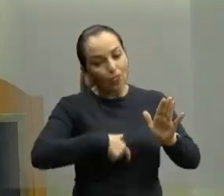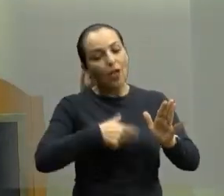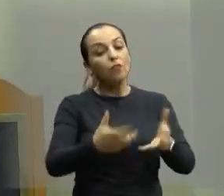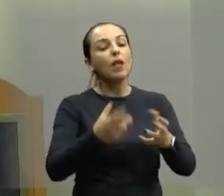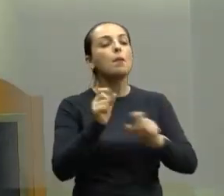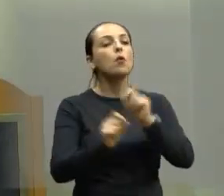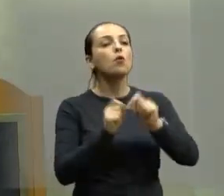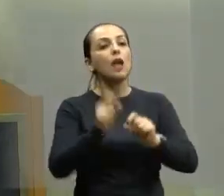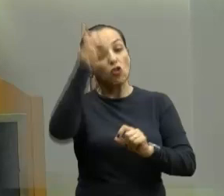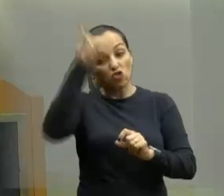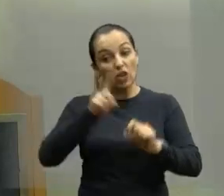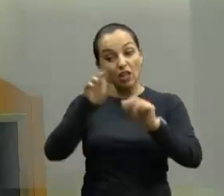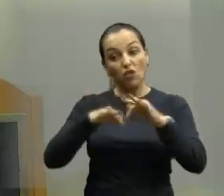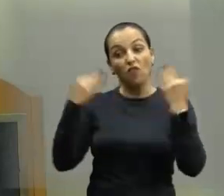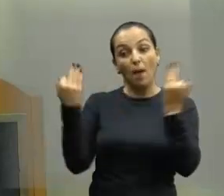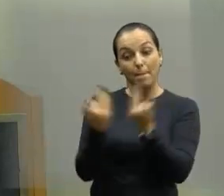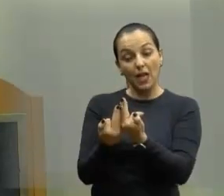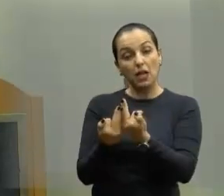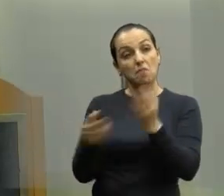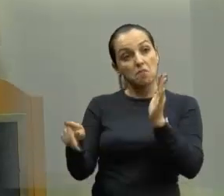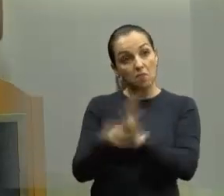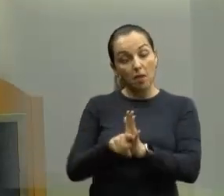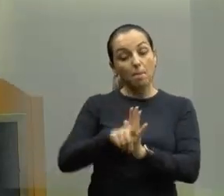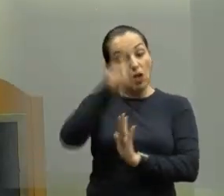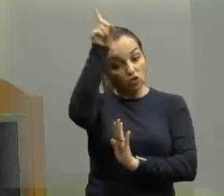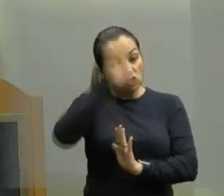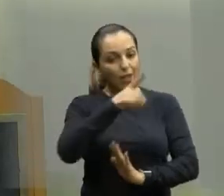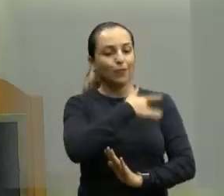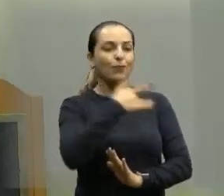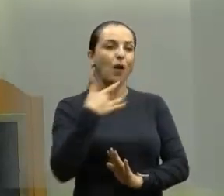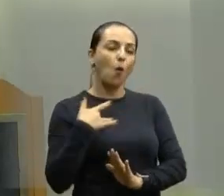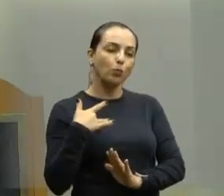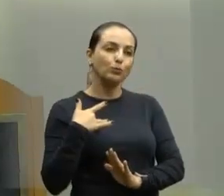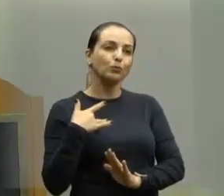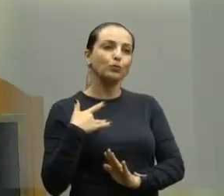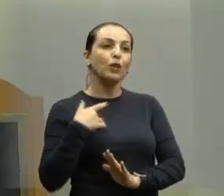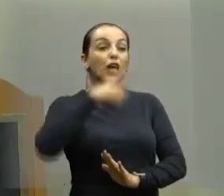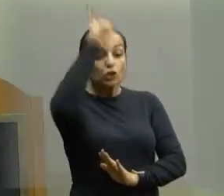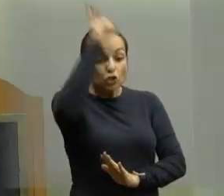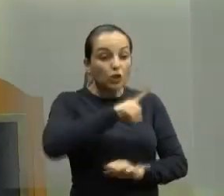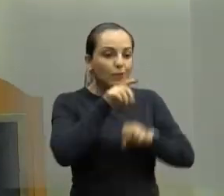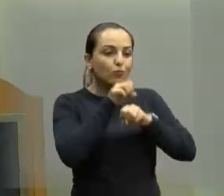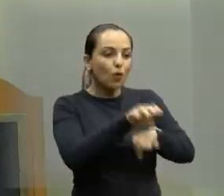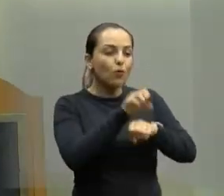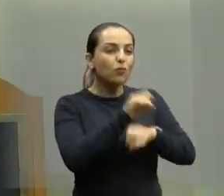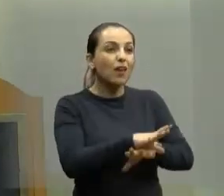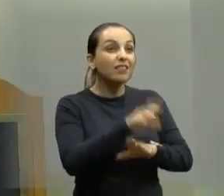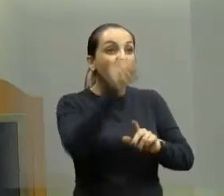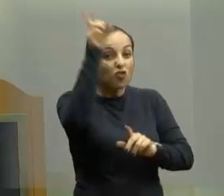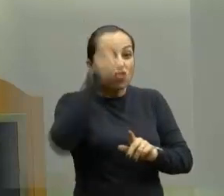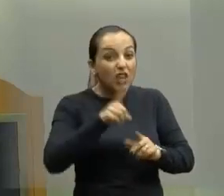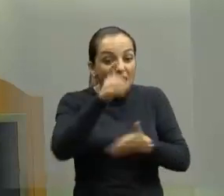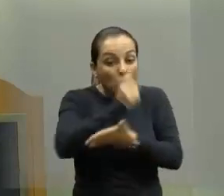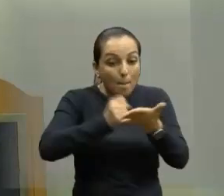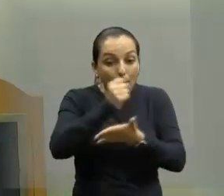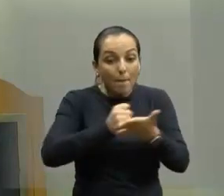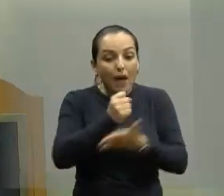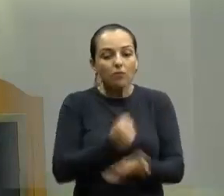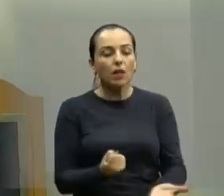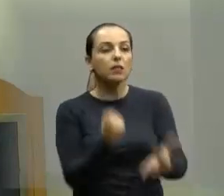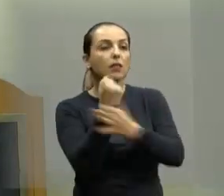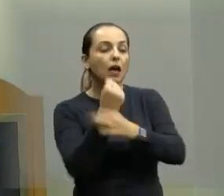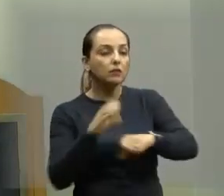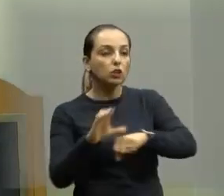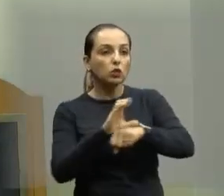que é o direito à família que é o direito à saúde que é o direito à educação que são os direitos básicos garantidos